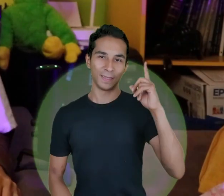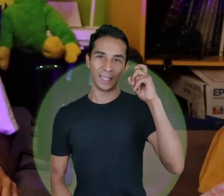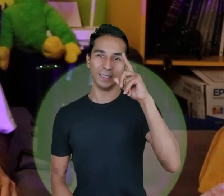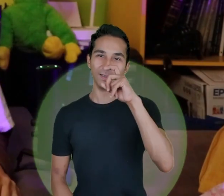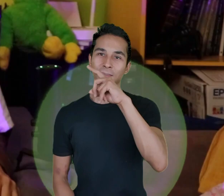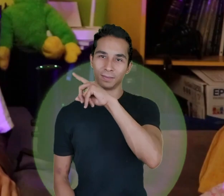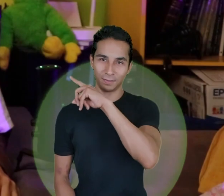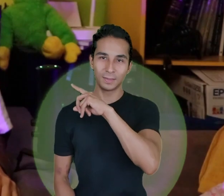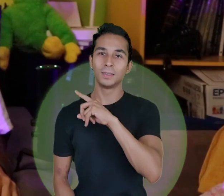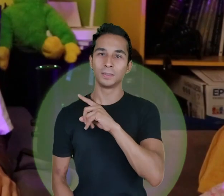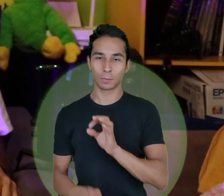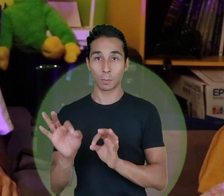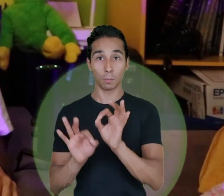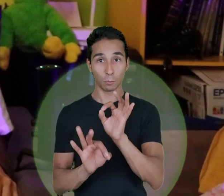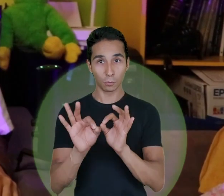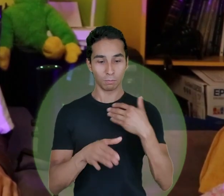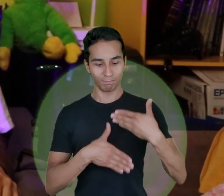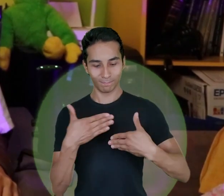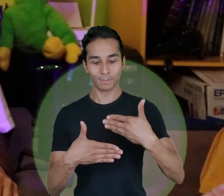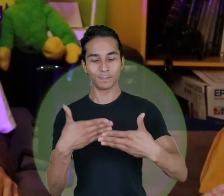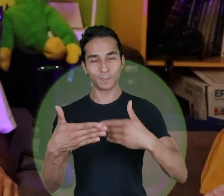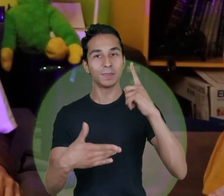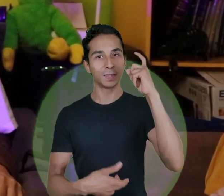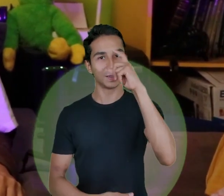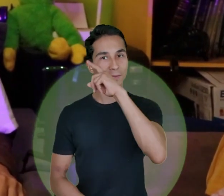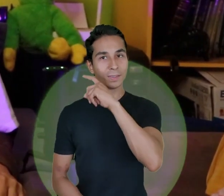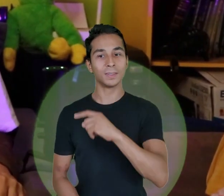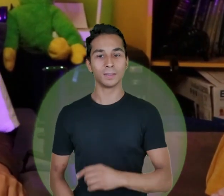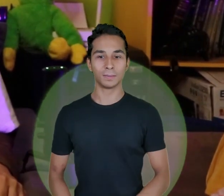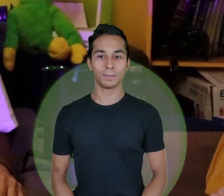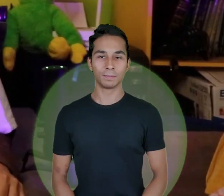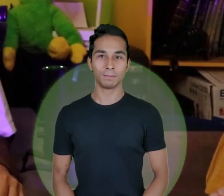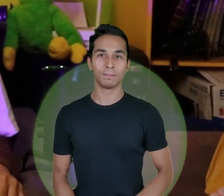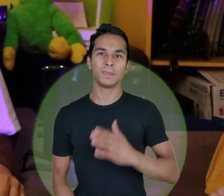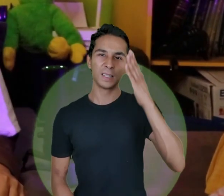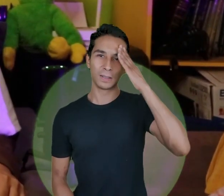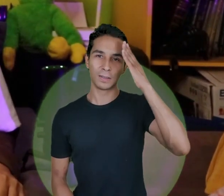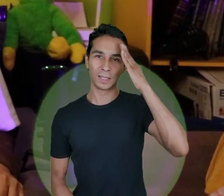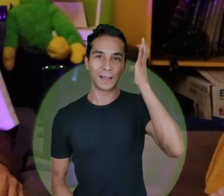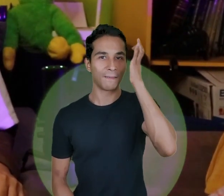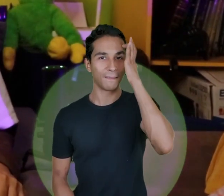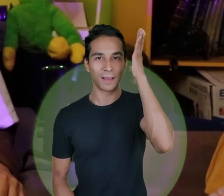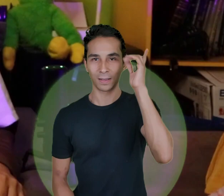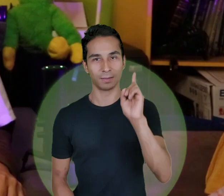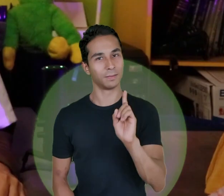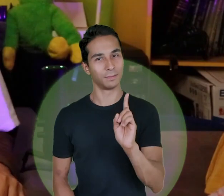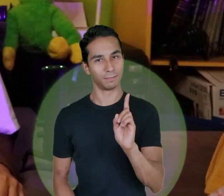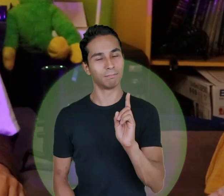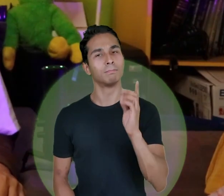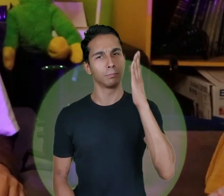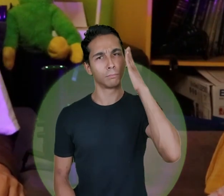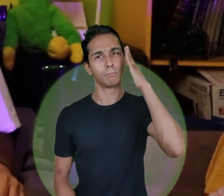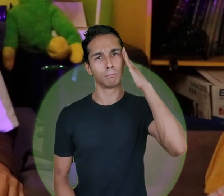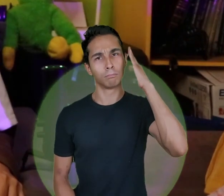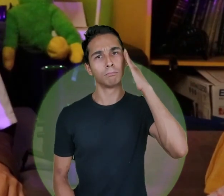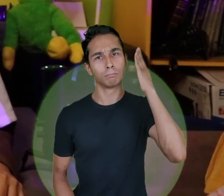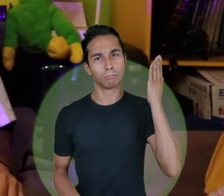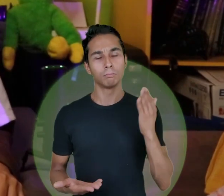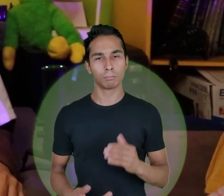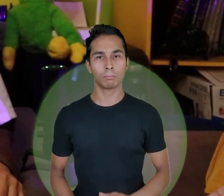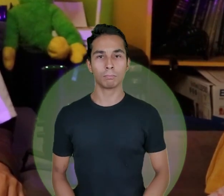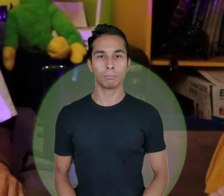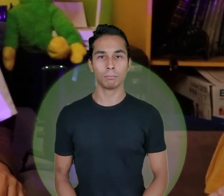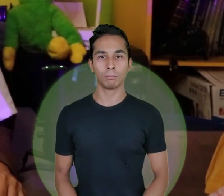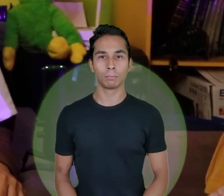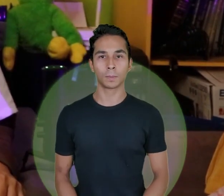segmento ou dar andamento aí os seus projetos. Então, tamo junto, gente. A gente sabe que não é fácil e nem todo mundo vive nessa realidade